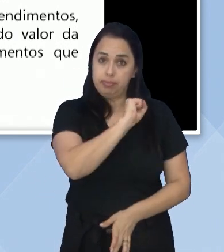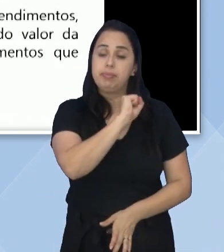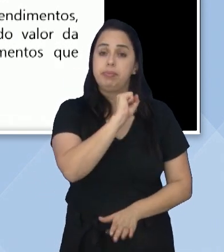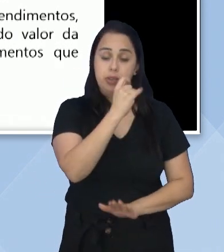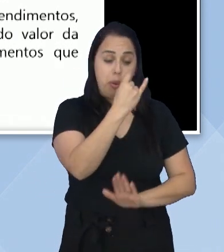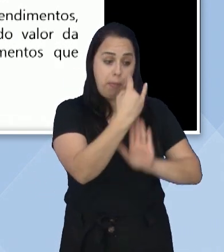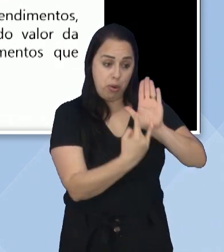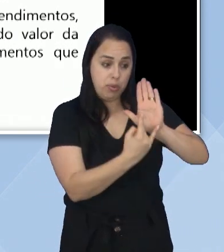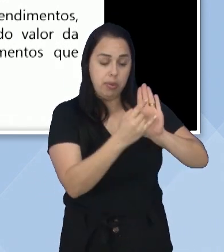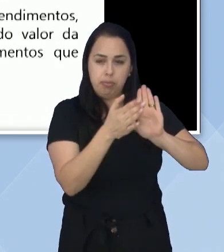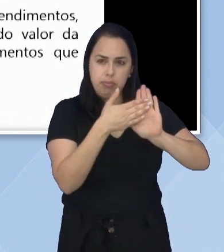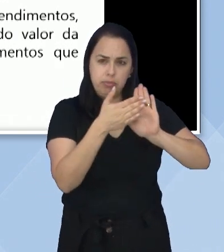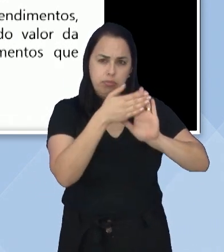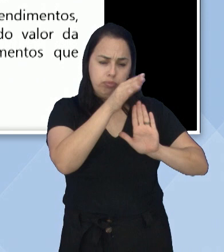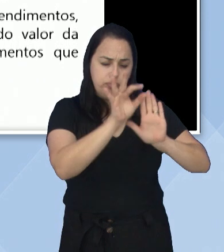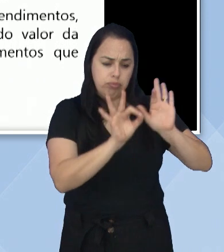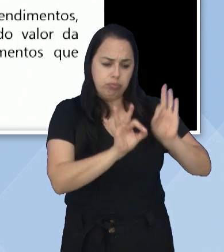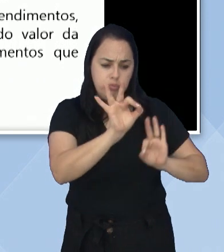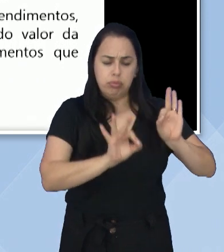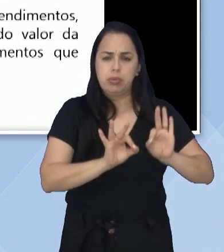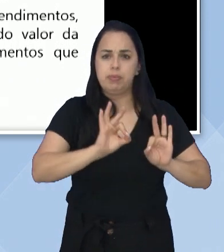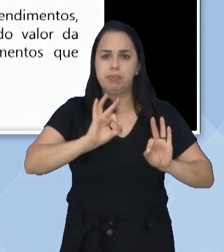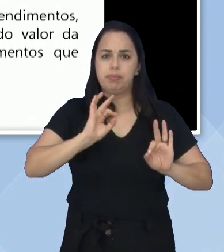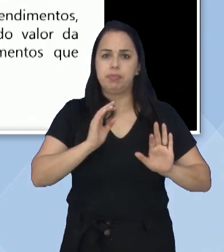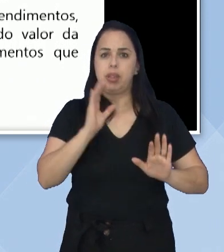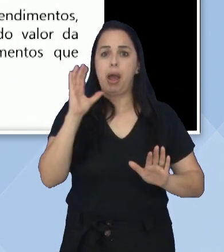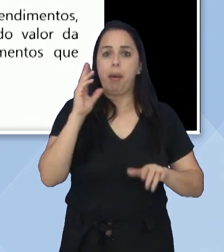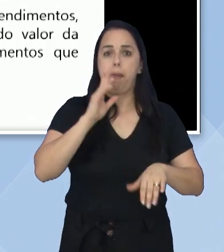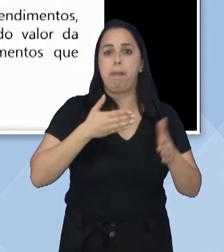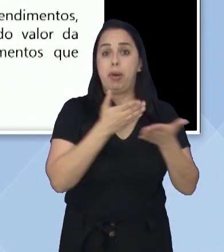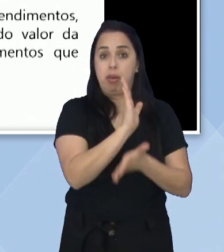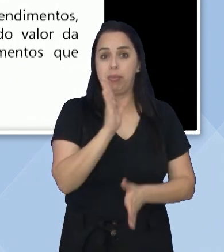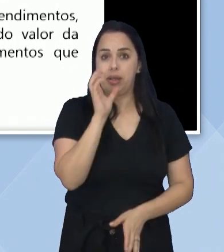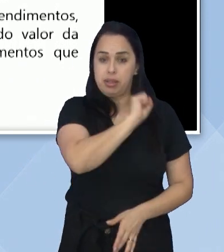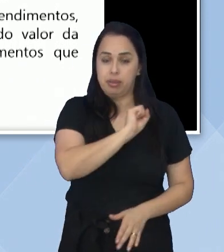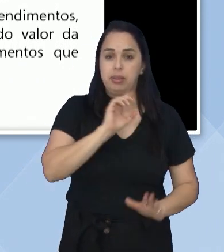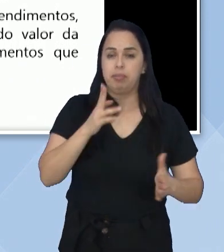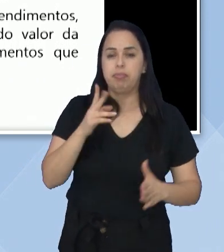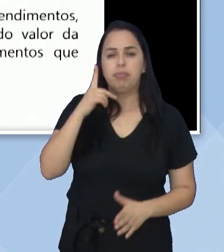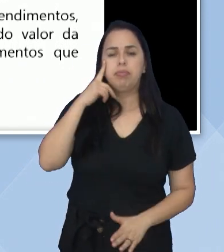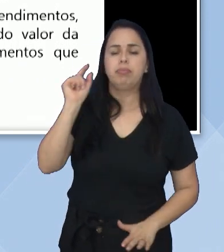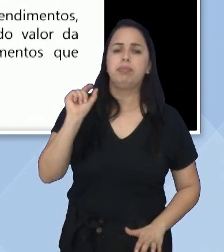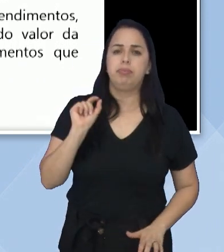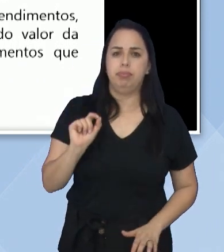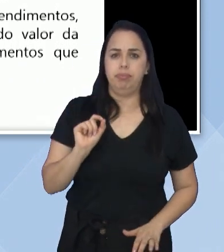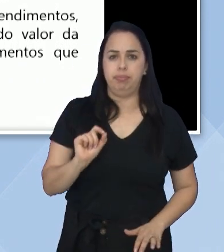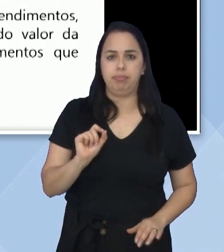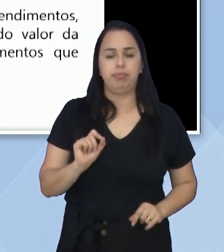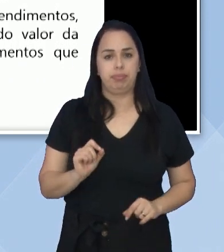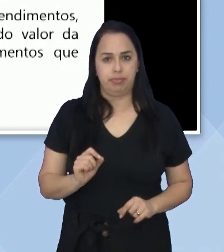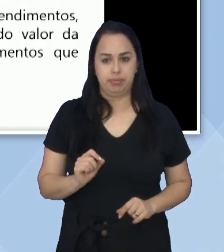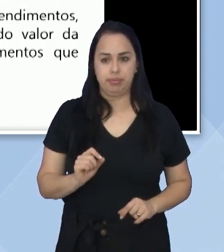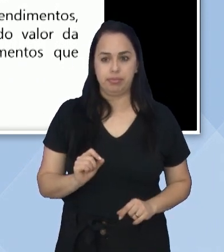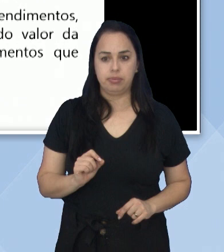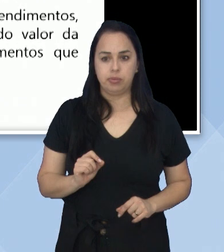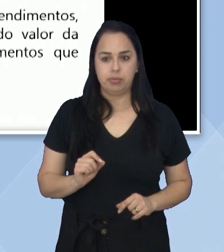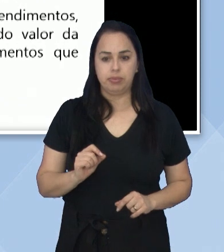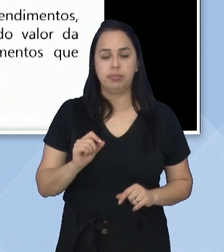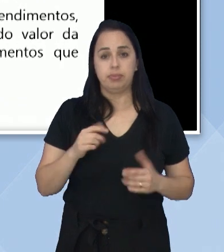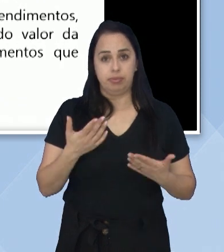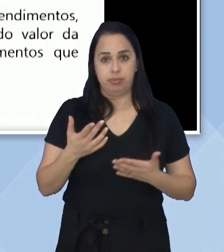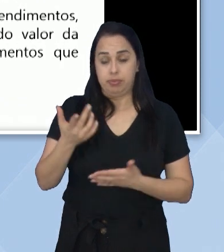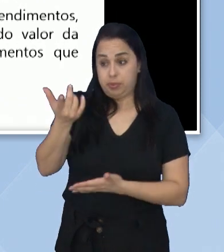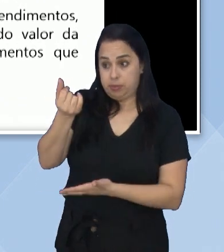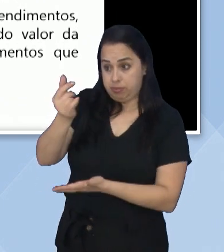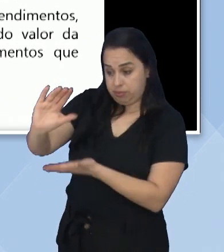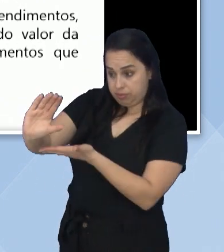projetos ao mesmo tempo ter o recurso para investir na cidade a ideia do fundo é o seguinte você você pega o dinheiro da